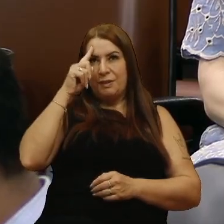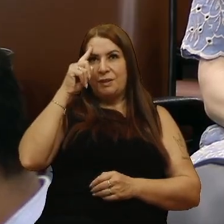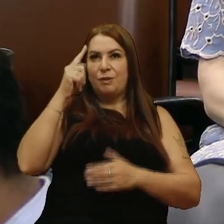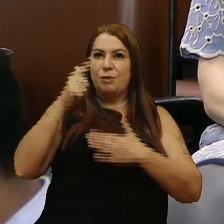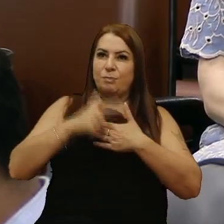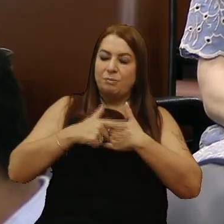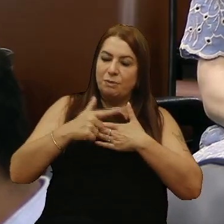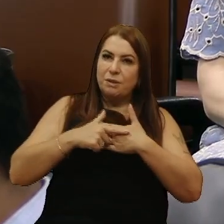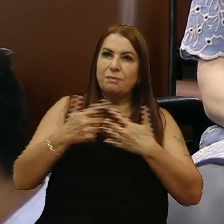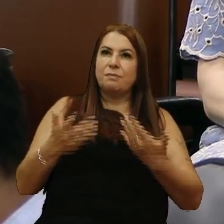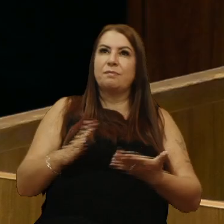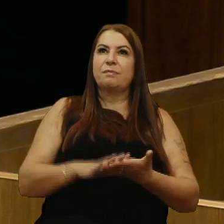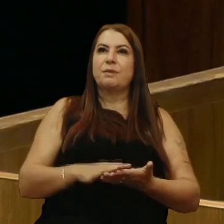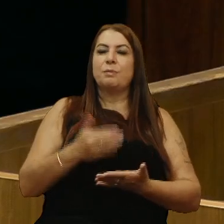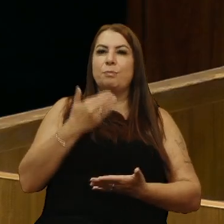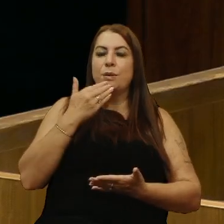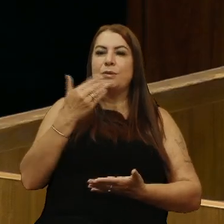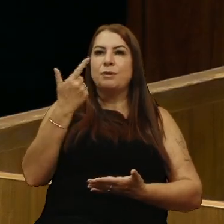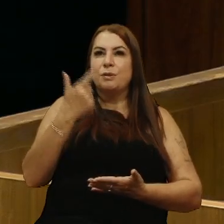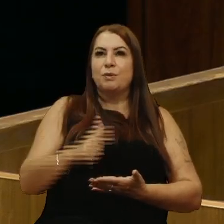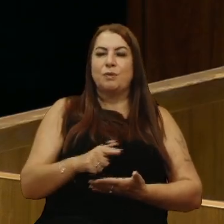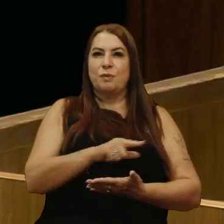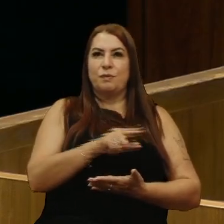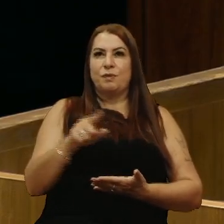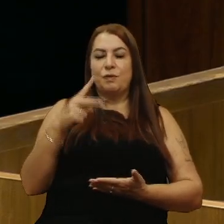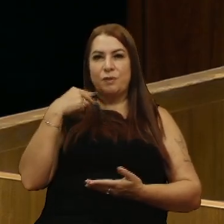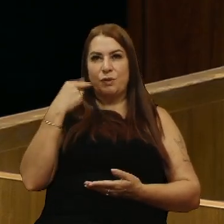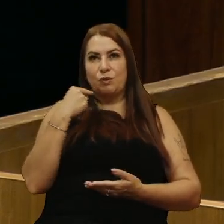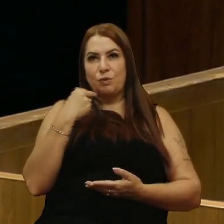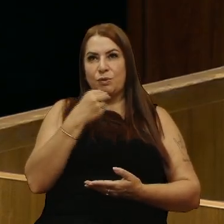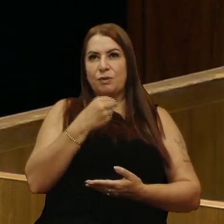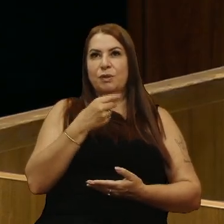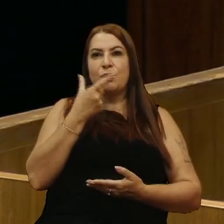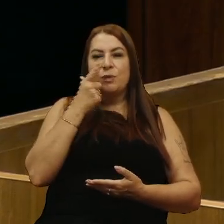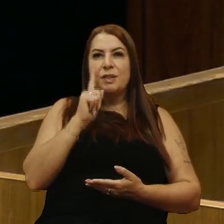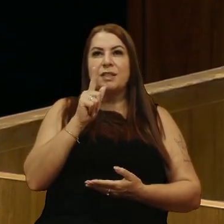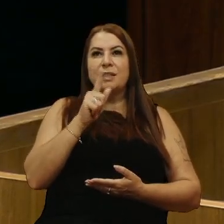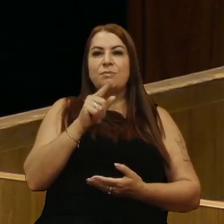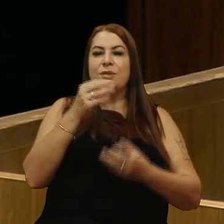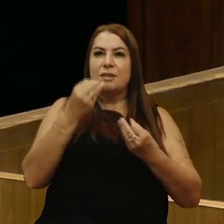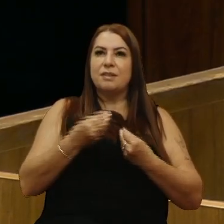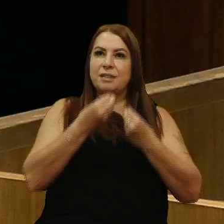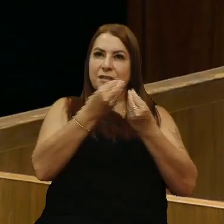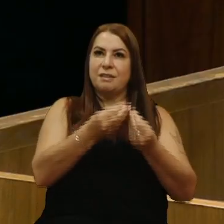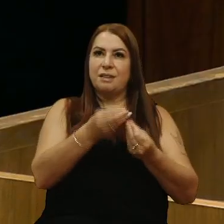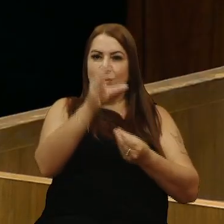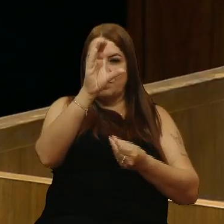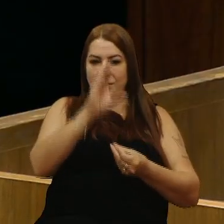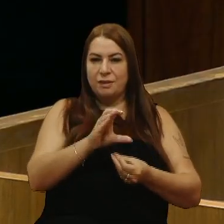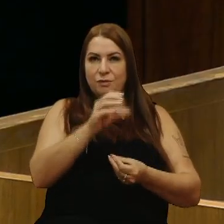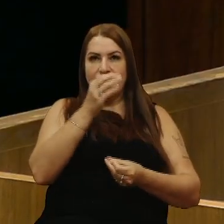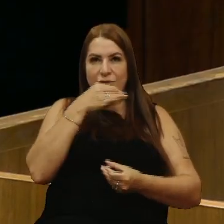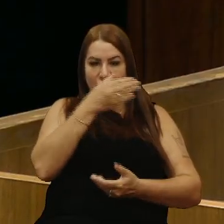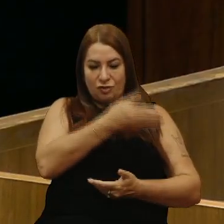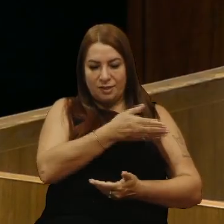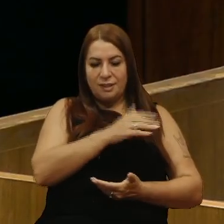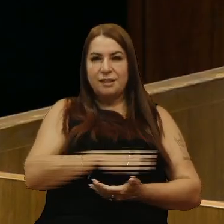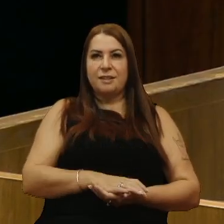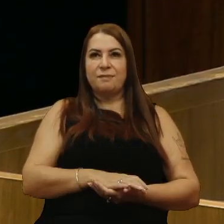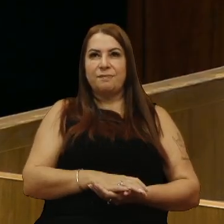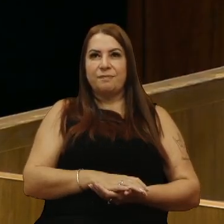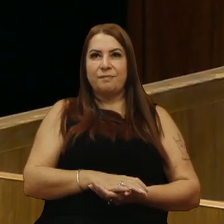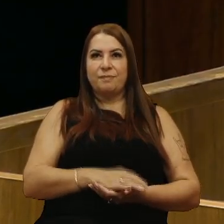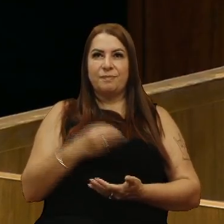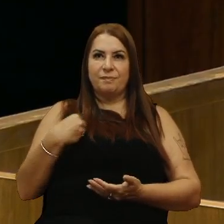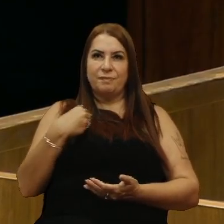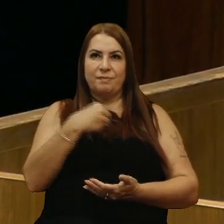função. Então, eu peço novamente aos vereadores que nós consigamos conceder o título de cidadão caxiense ao